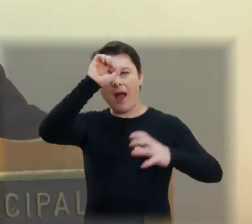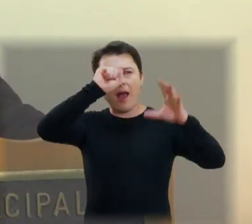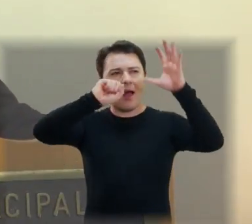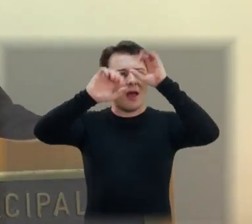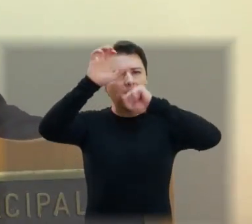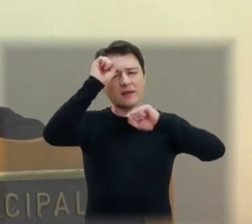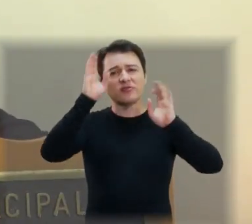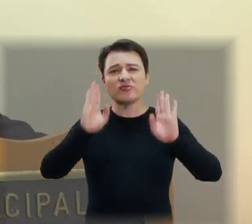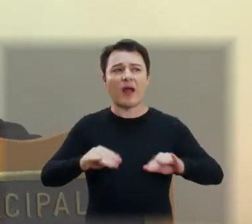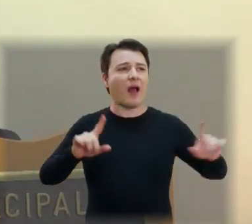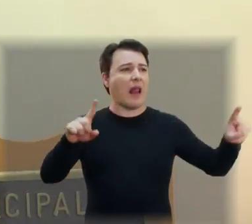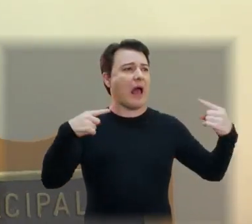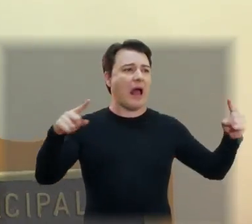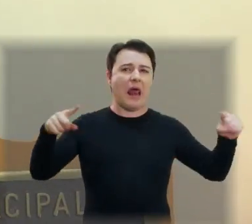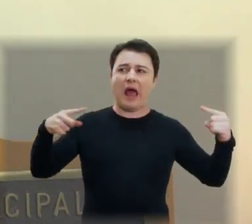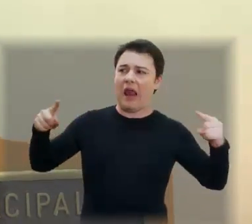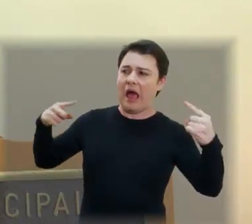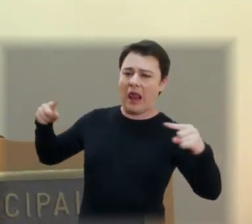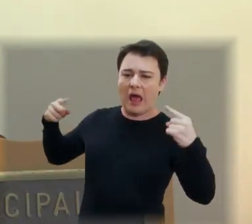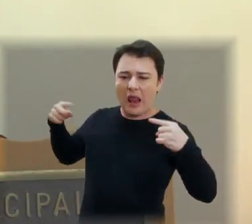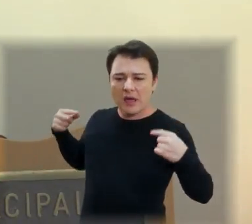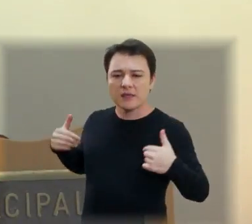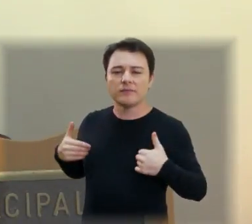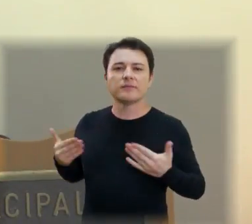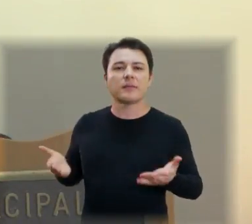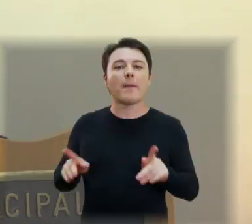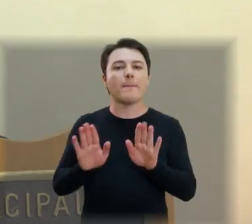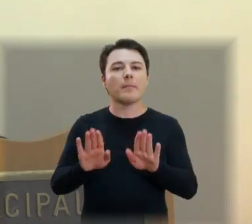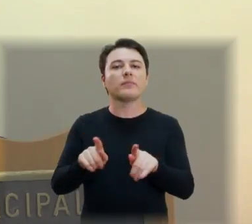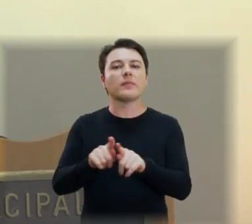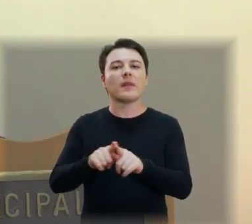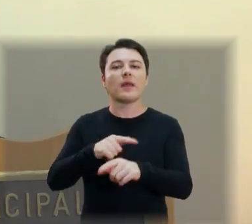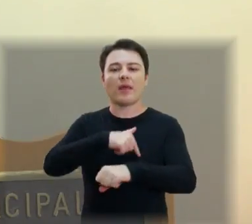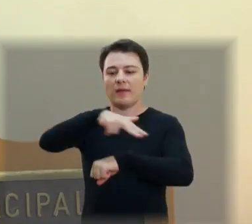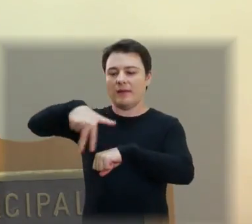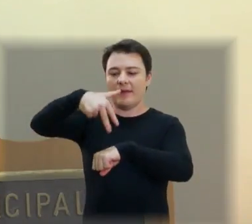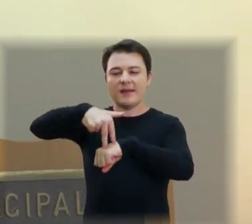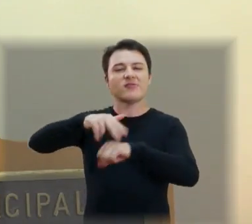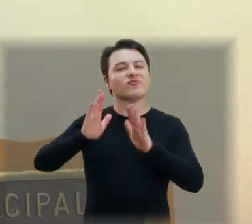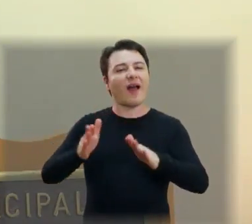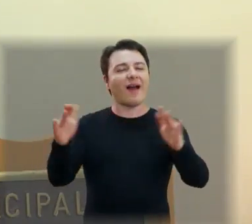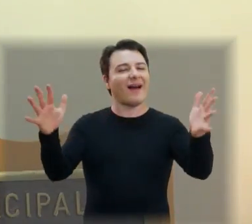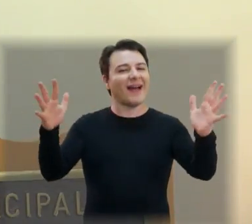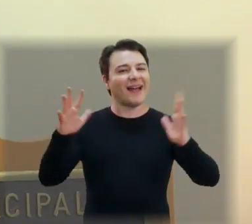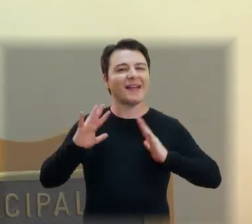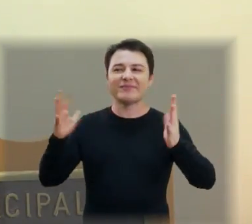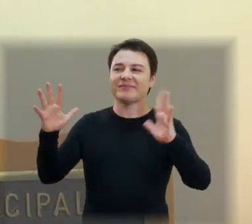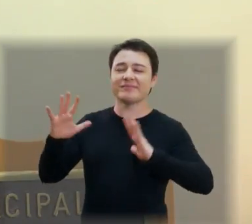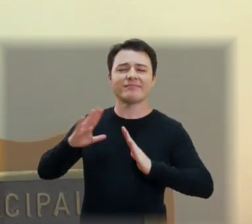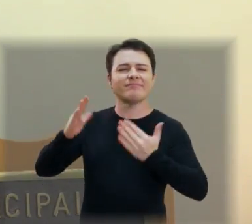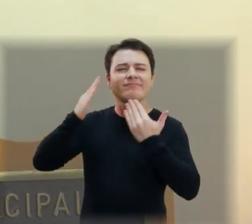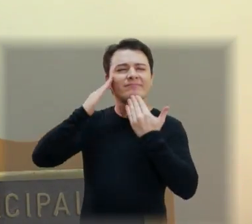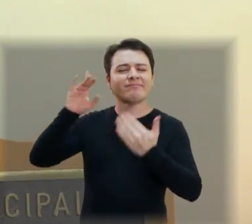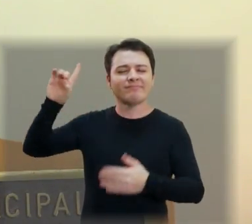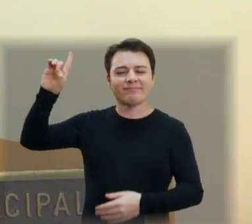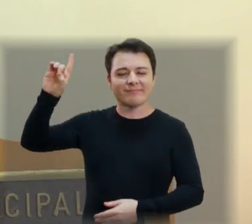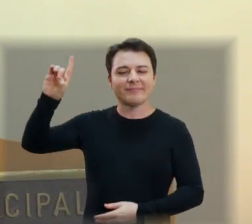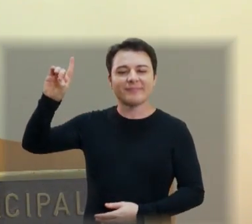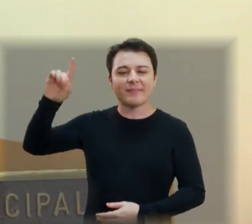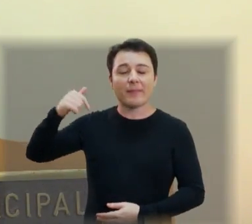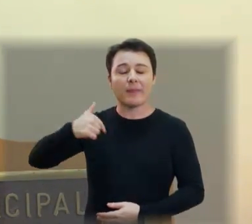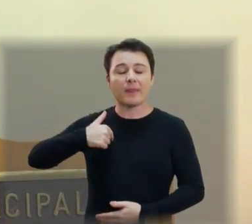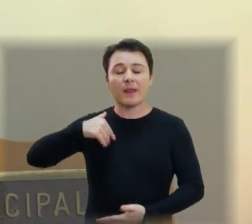muito criticado aqui nessa tribuna, fui sim, mas também fui muito elogiado também aqui nessa tribuna. Primeiramente Deus, né? E eu